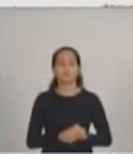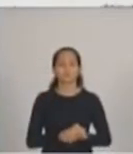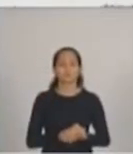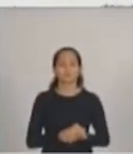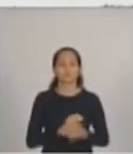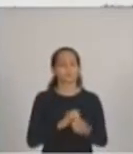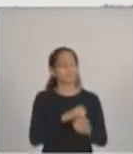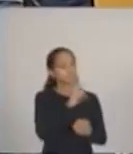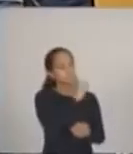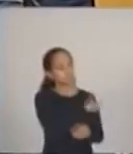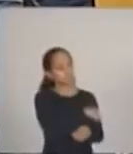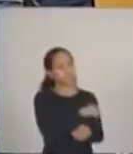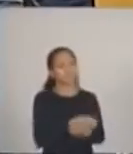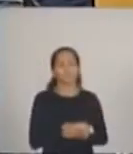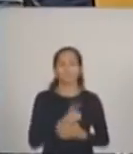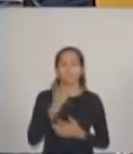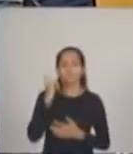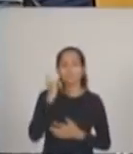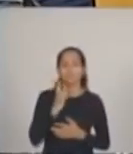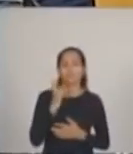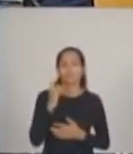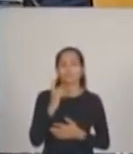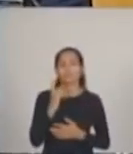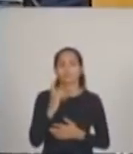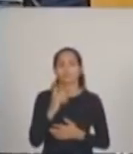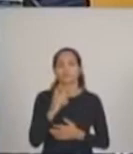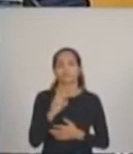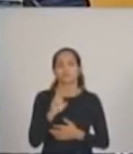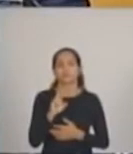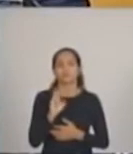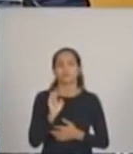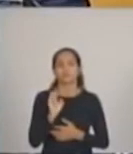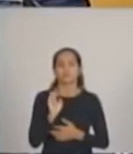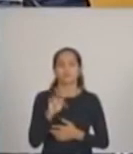Sim. Sim. Deputado Renzo.